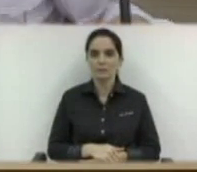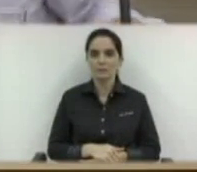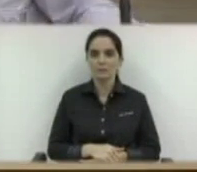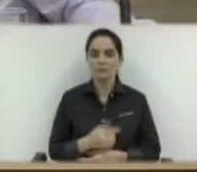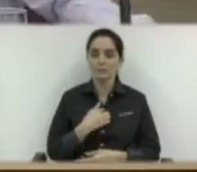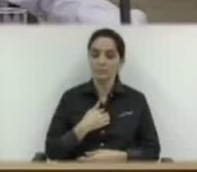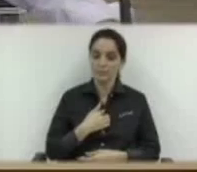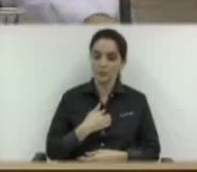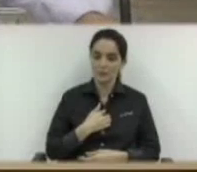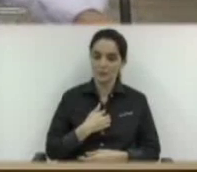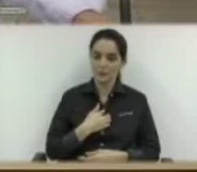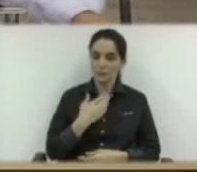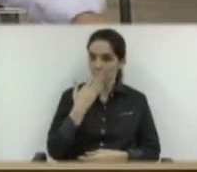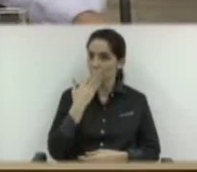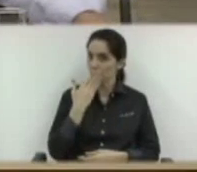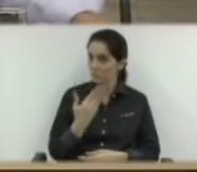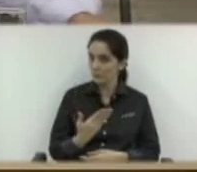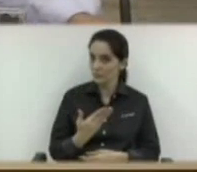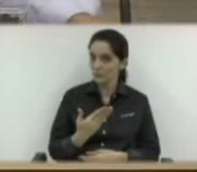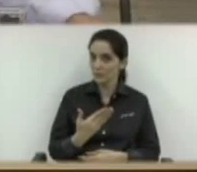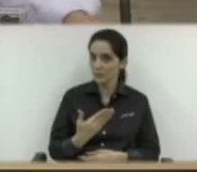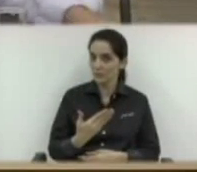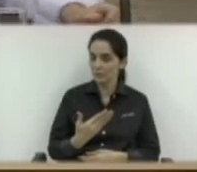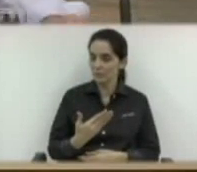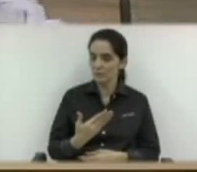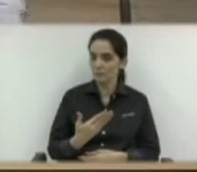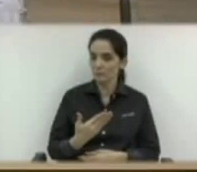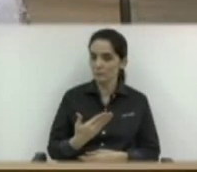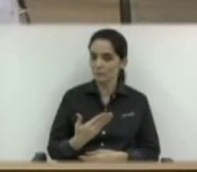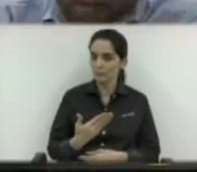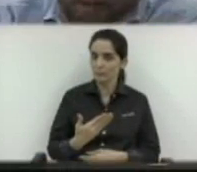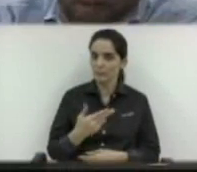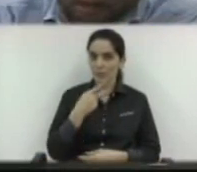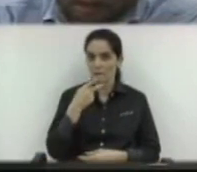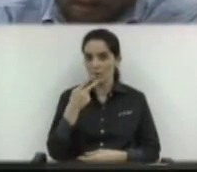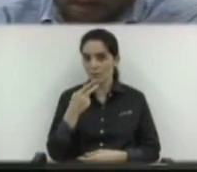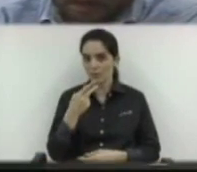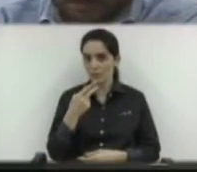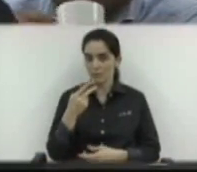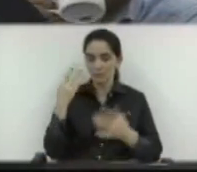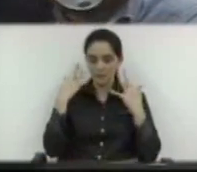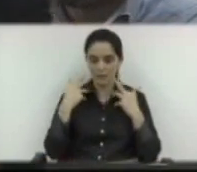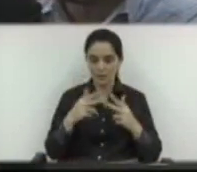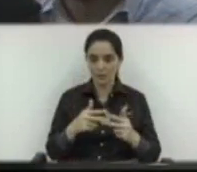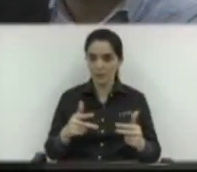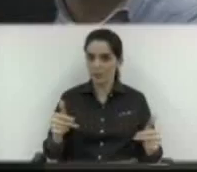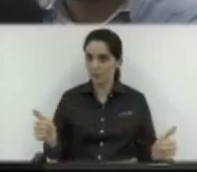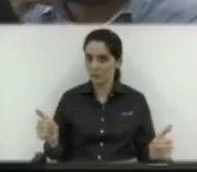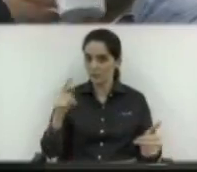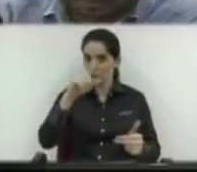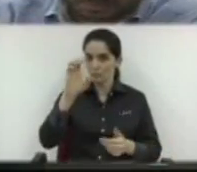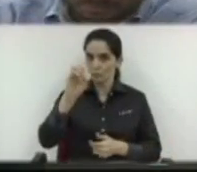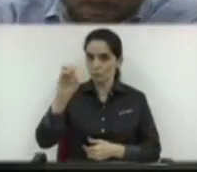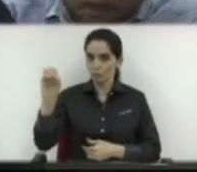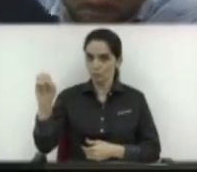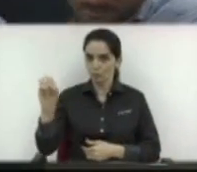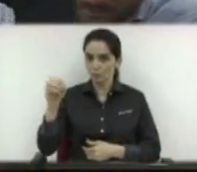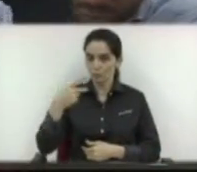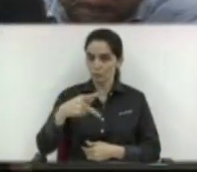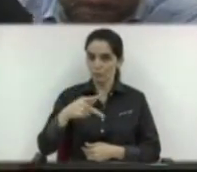Realmente eu fiz um requerimento, a questão de animais no zoológico de Limeira.